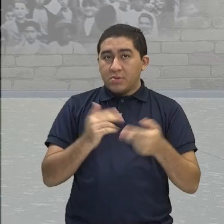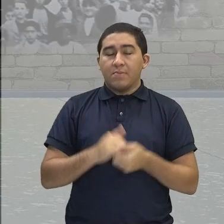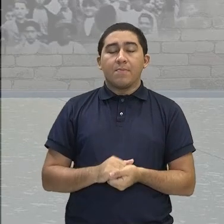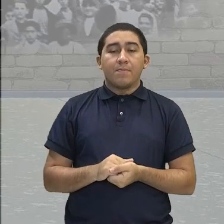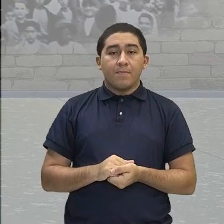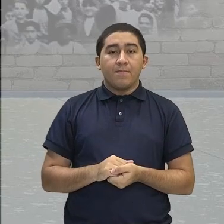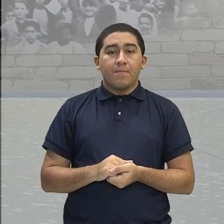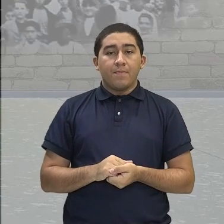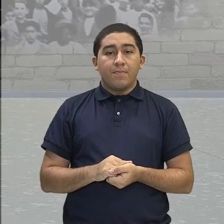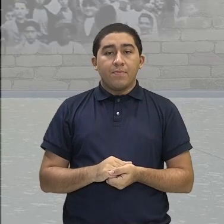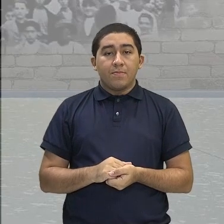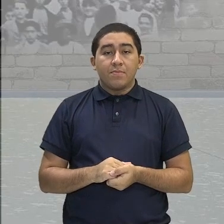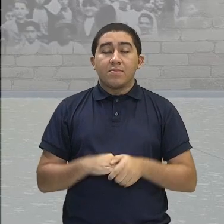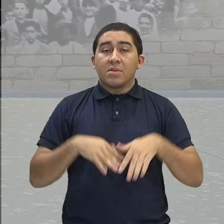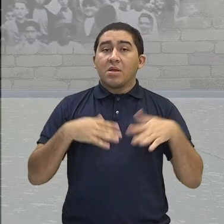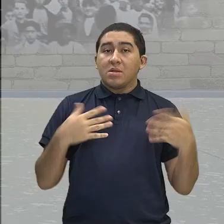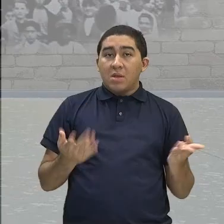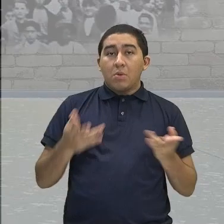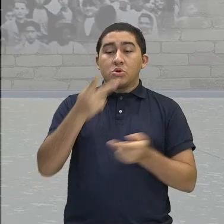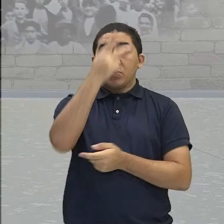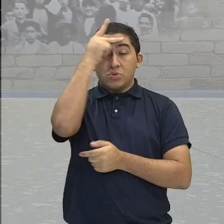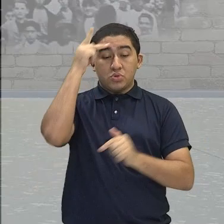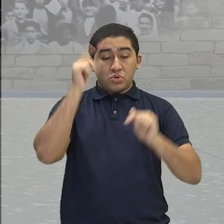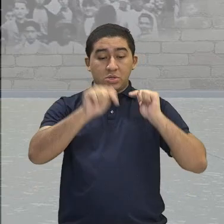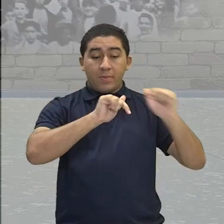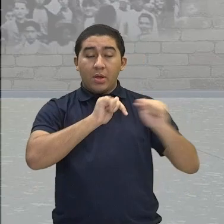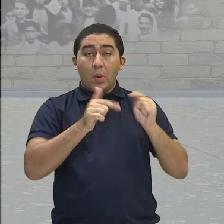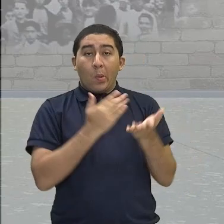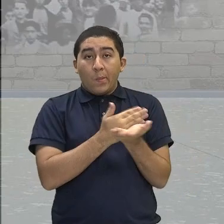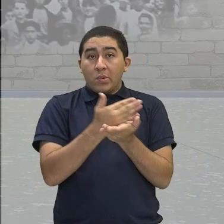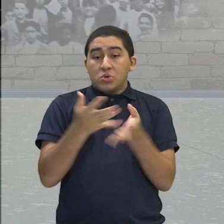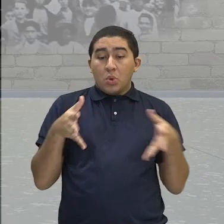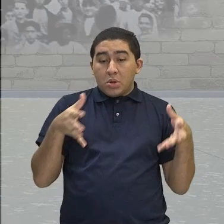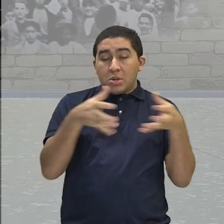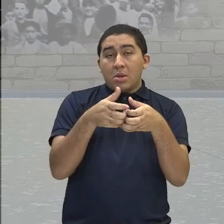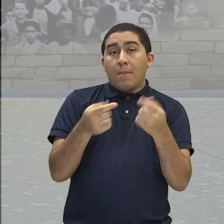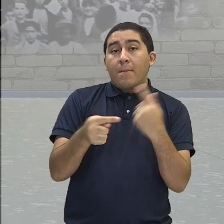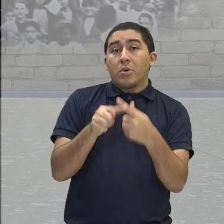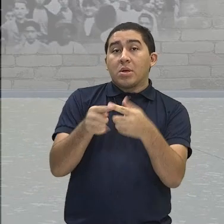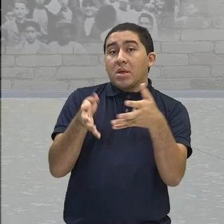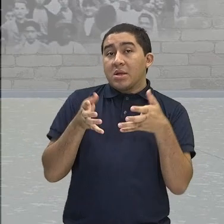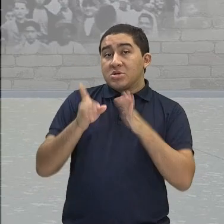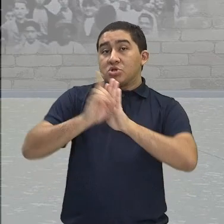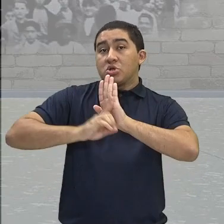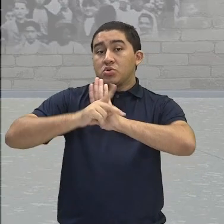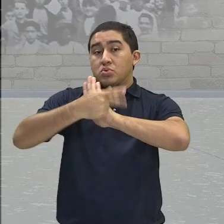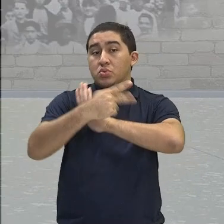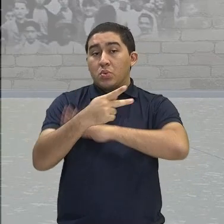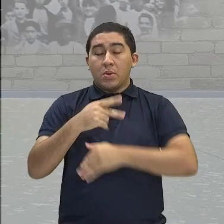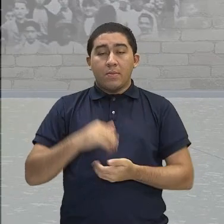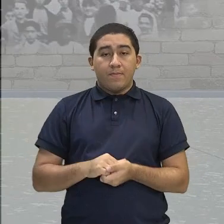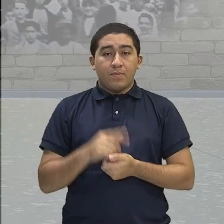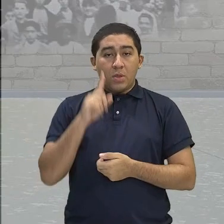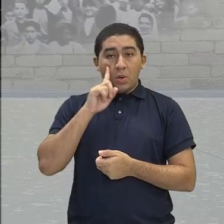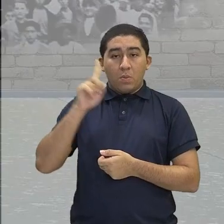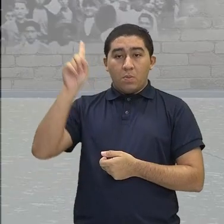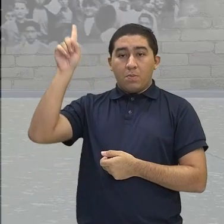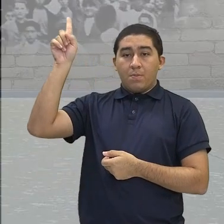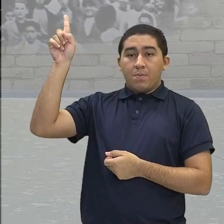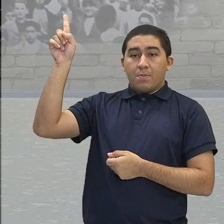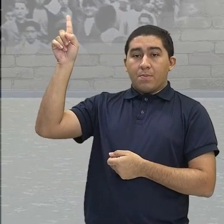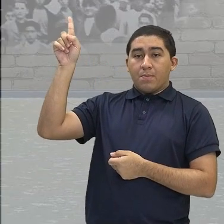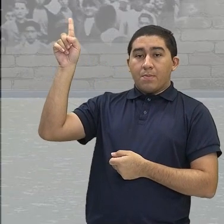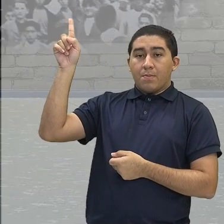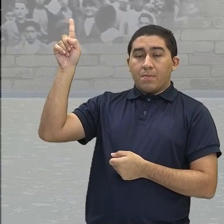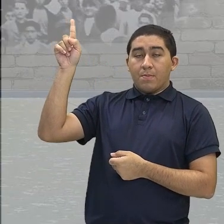esses trabalhadores começaram a se organizar em busca de reivindicar seus direitos, né? Vocês podem observar aqui, ó, que nós trouxemos para